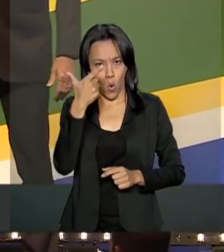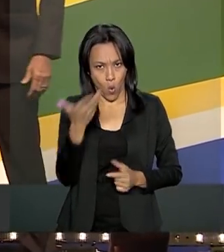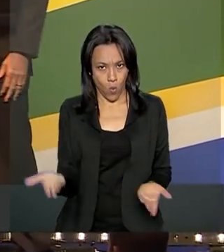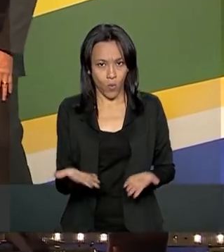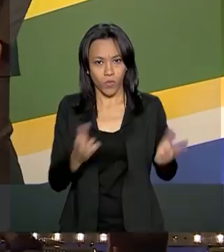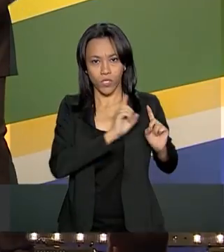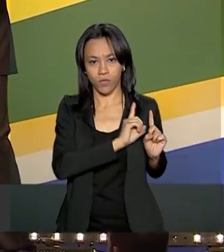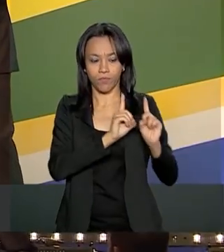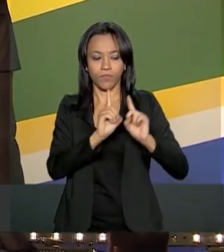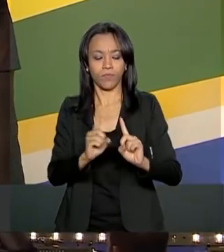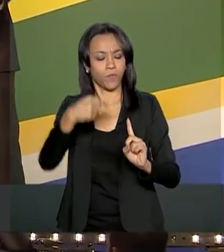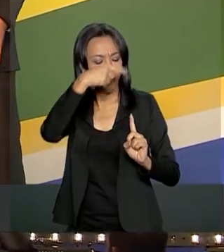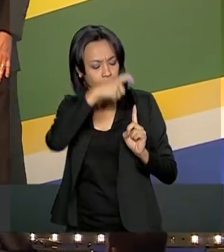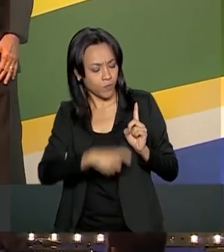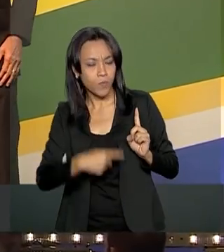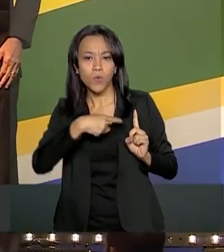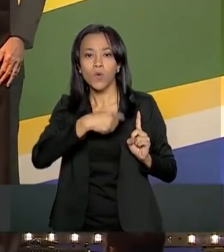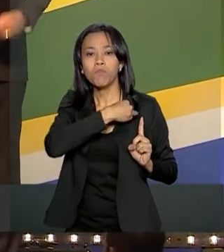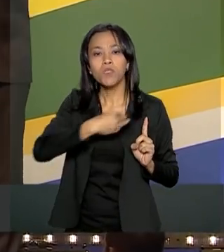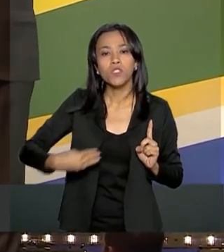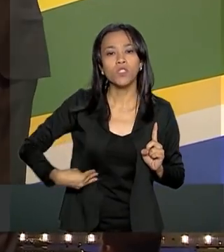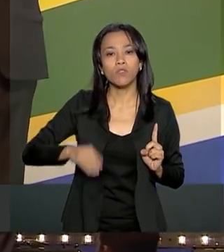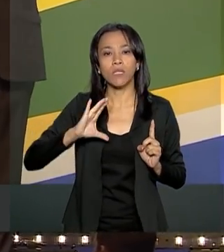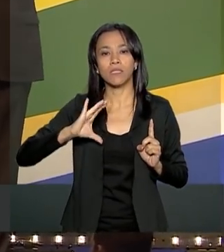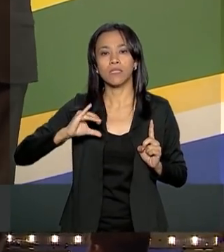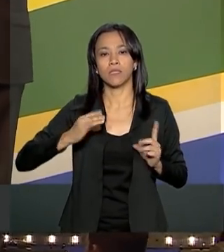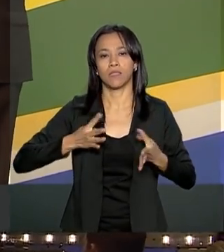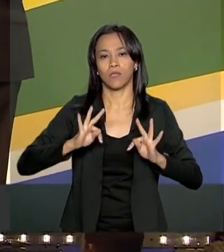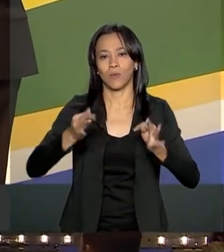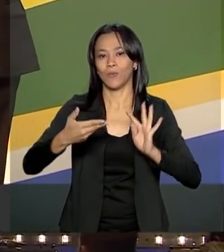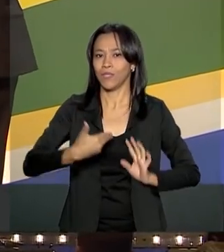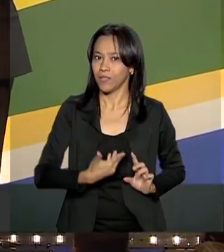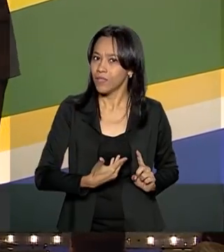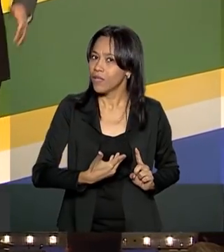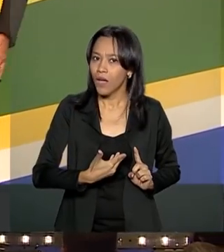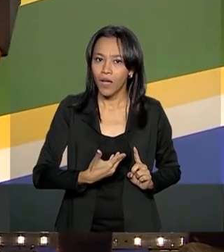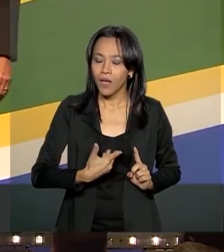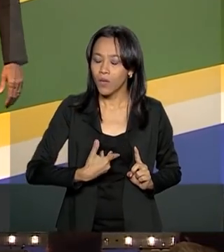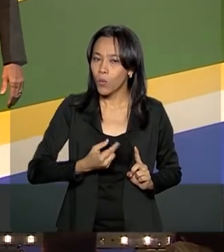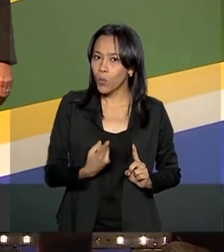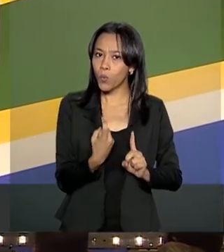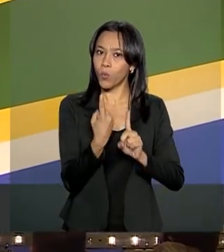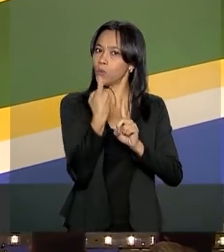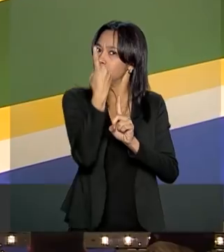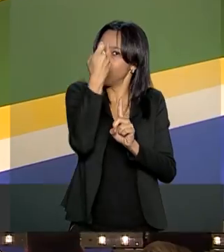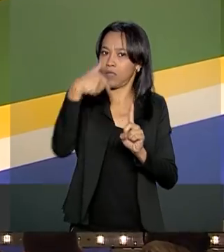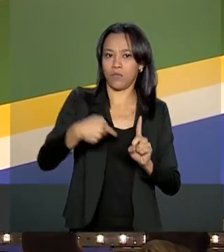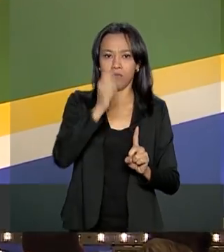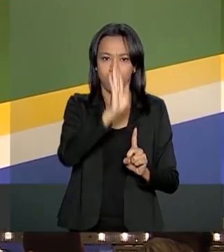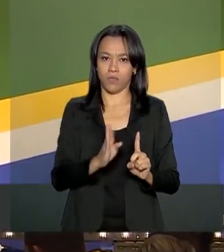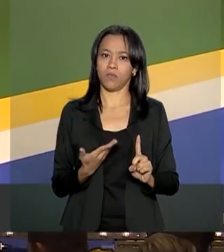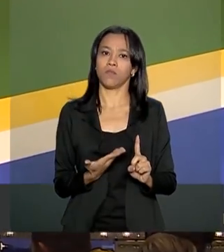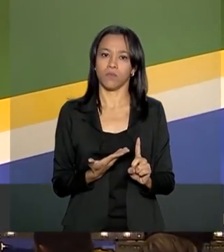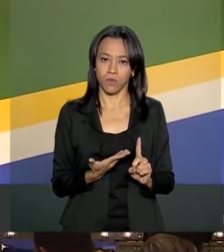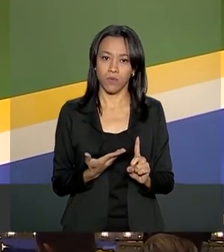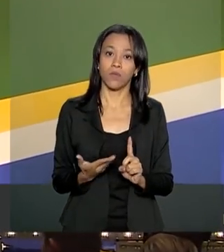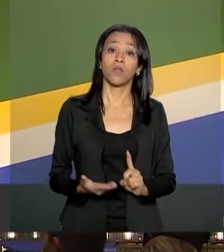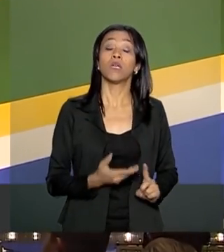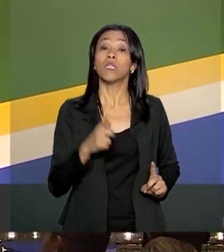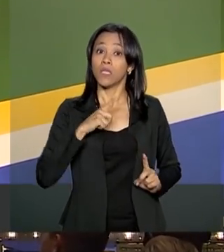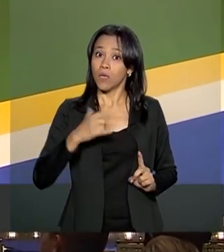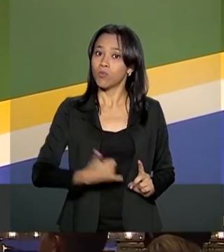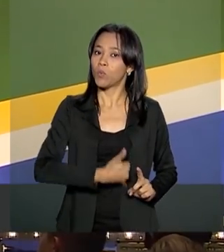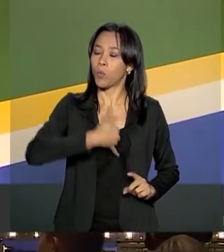hoje, o nosso ministro da Ciência e Tecnologia, uma figura ímpar no Brasil. Temos o